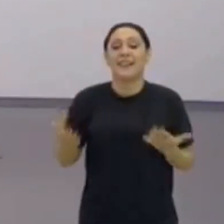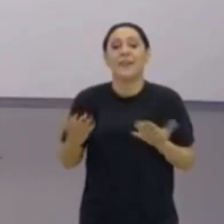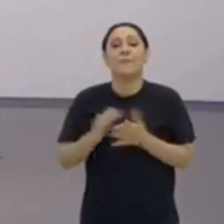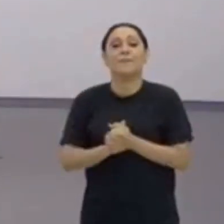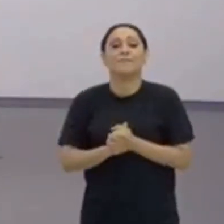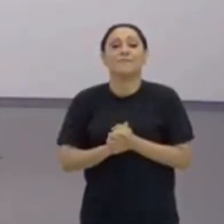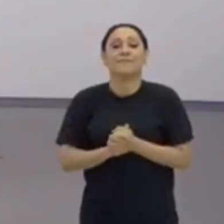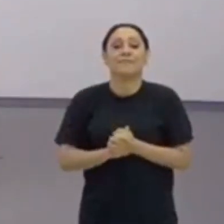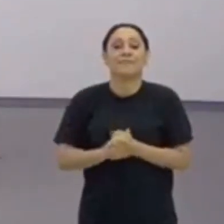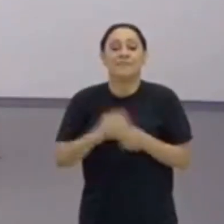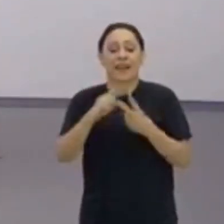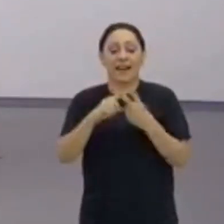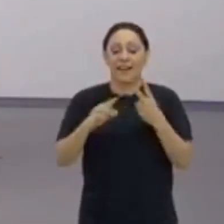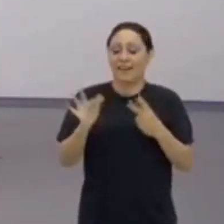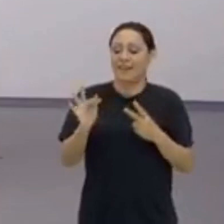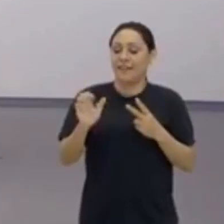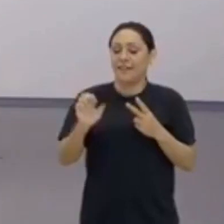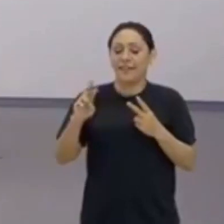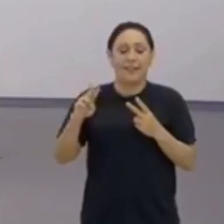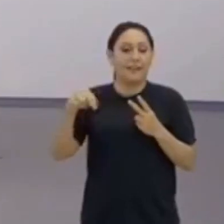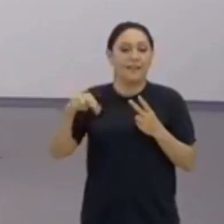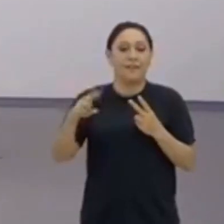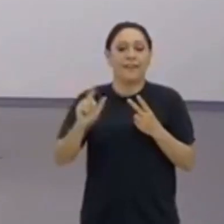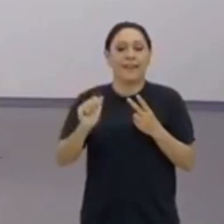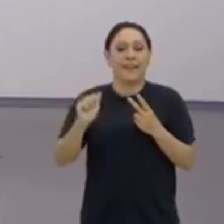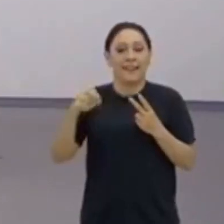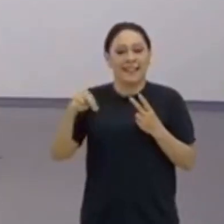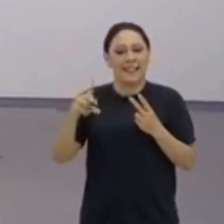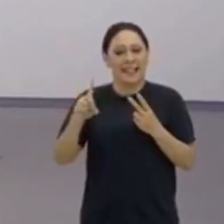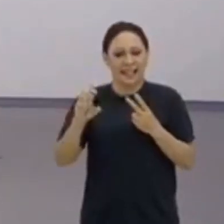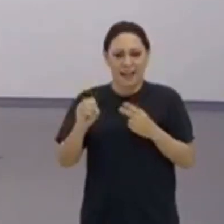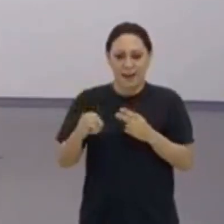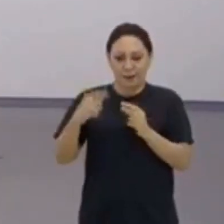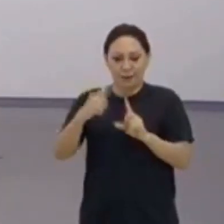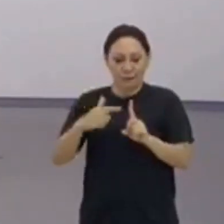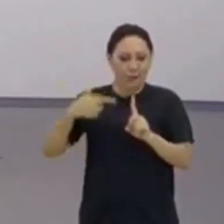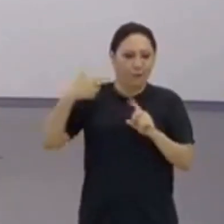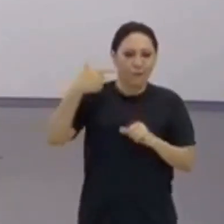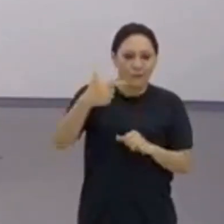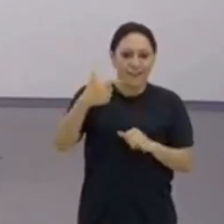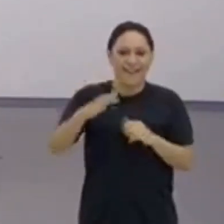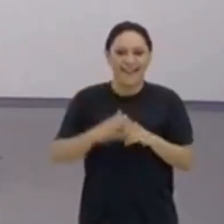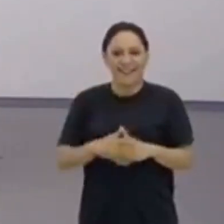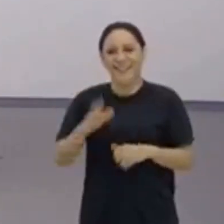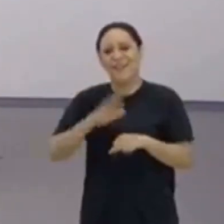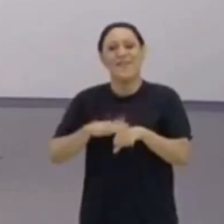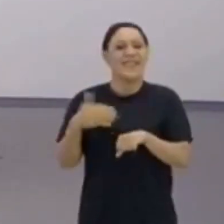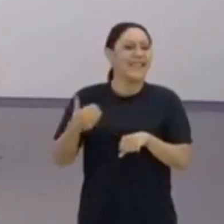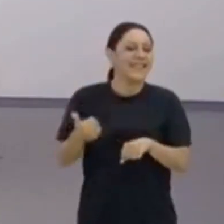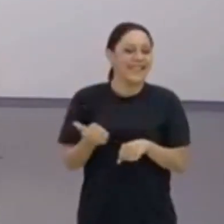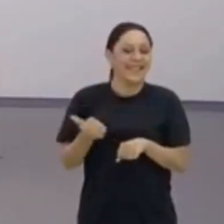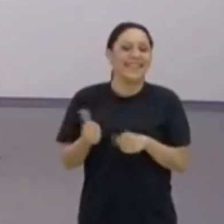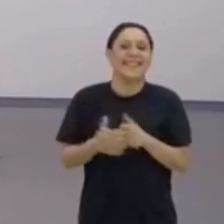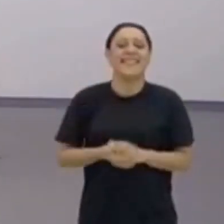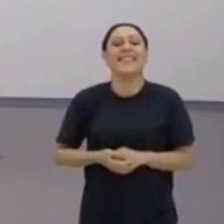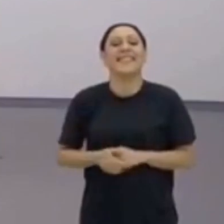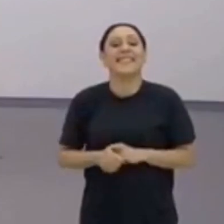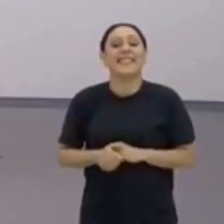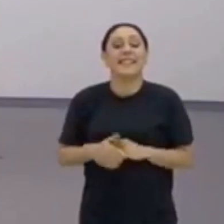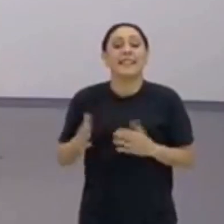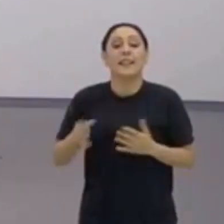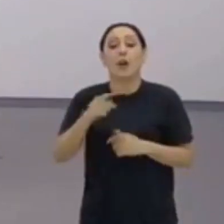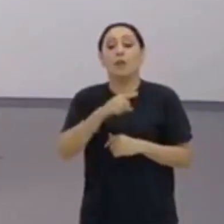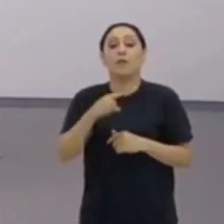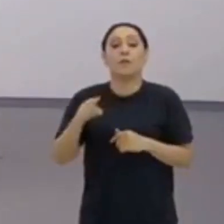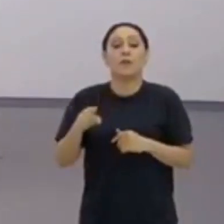Então, a dupla Fernando ao quadrado, assim. Fernando ao quadrado, muito melhor. Disseram isso lá no segundo ano da tarde, né? Então, a vocês que